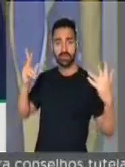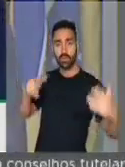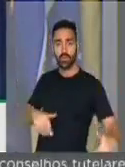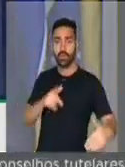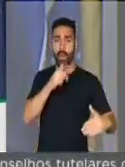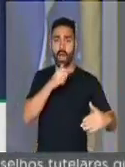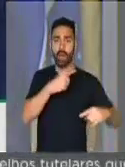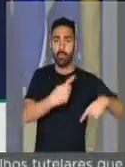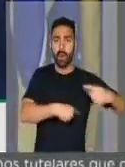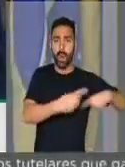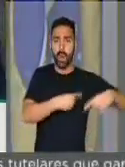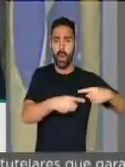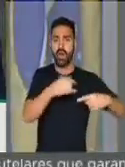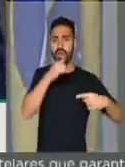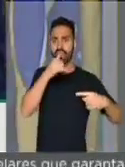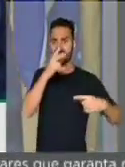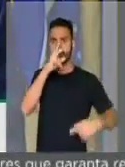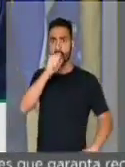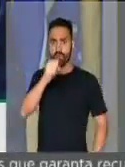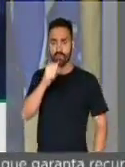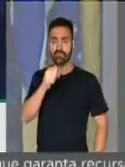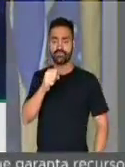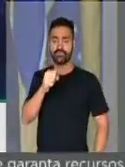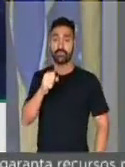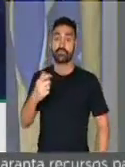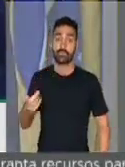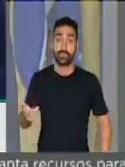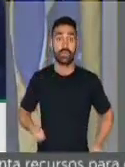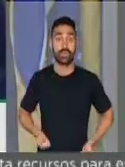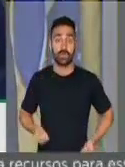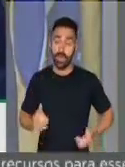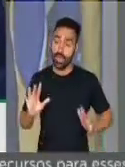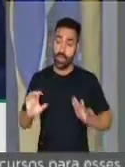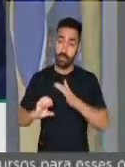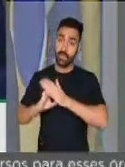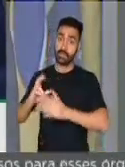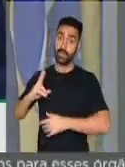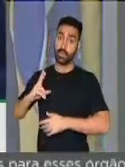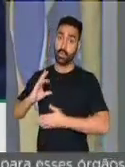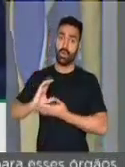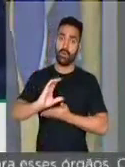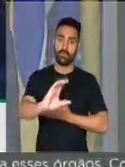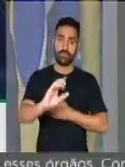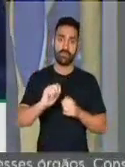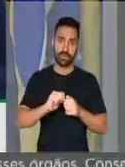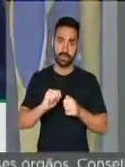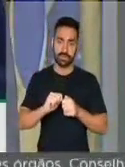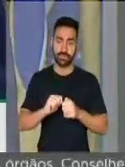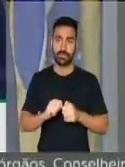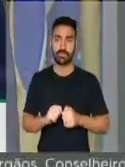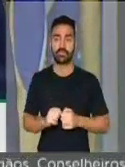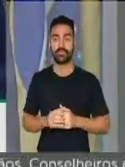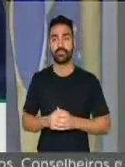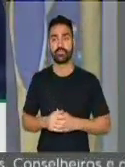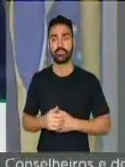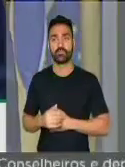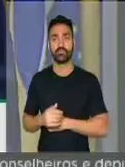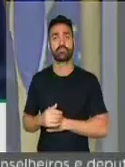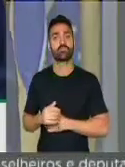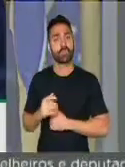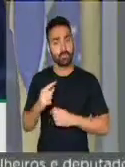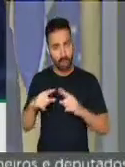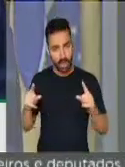do Brasil. É um investimento totalmente privado. Mas isso não tira o mérito do